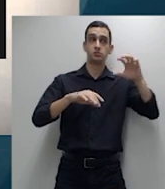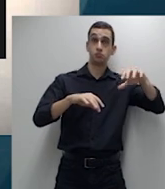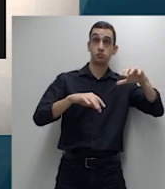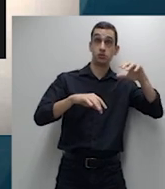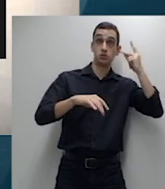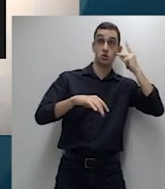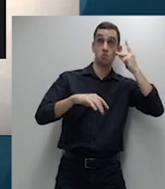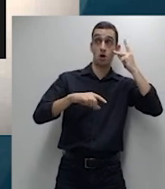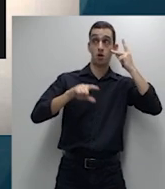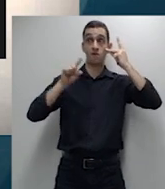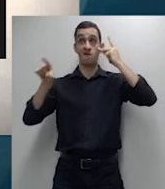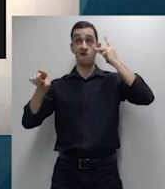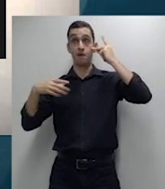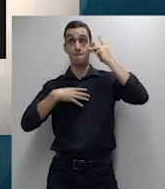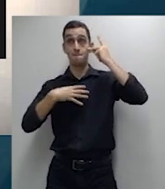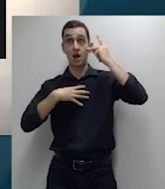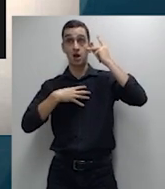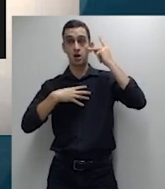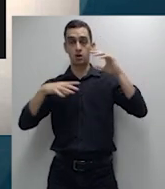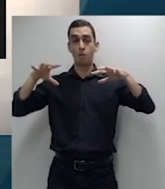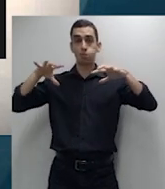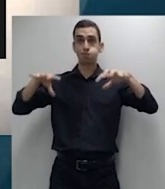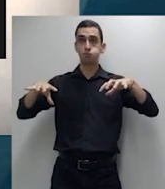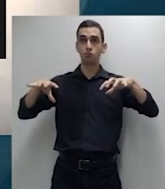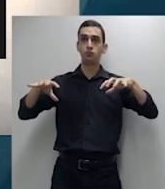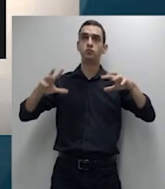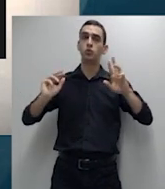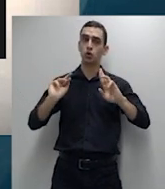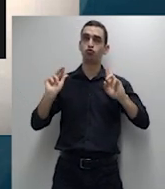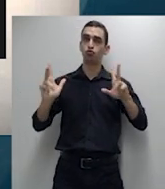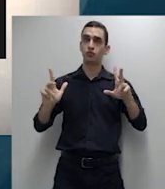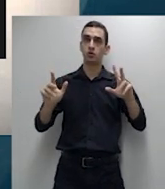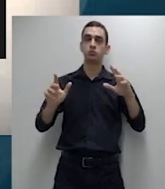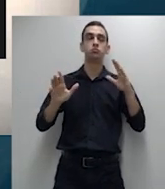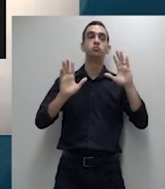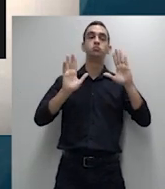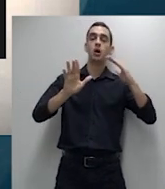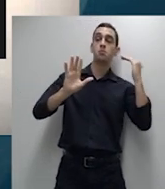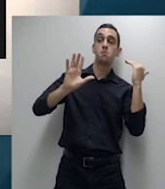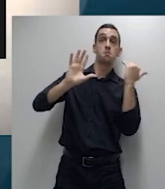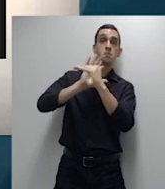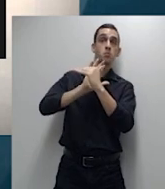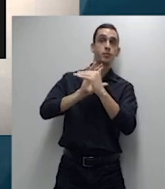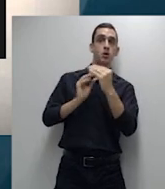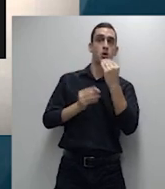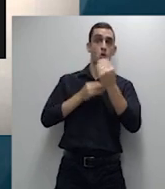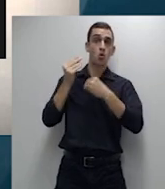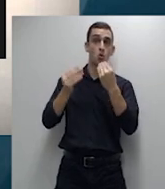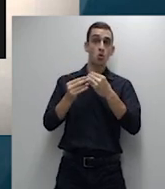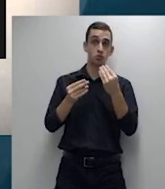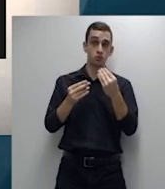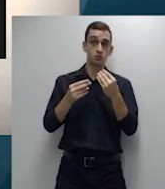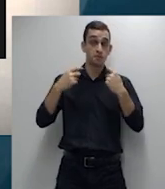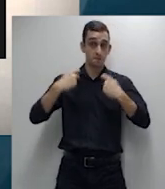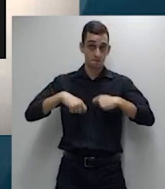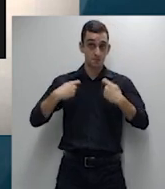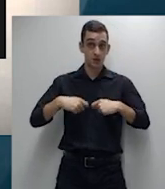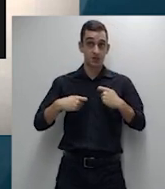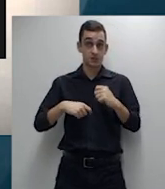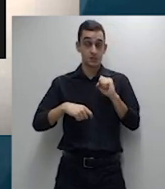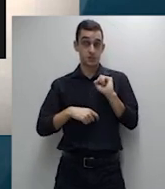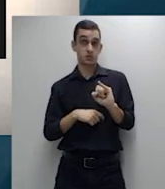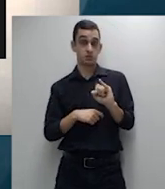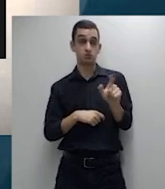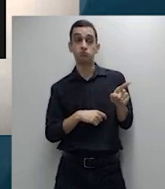essa mensagem é enviada não faz esse serviço o Carrefour não faz esse